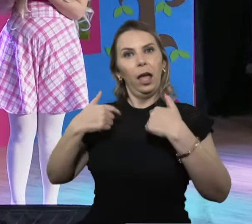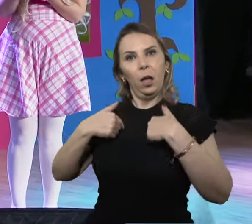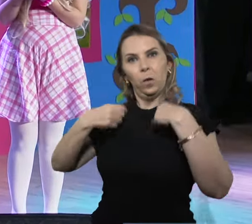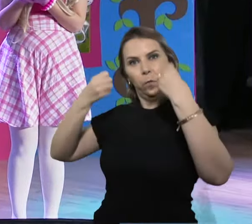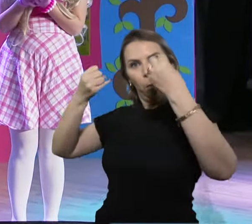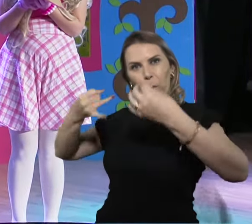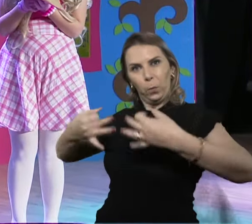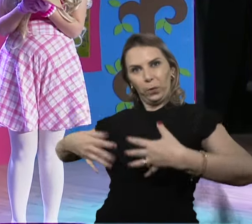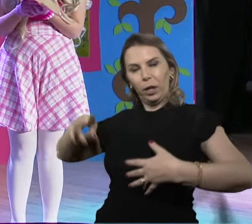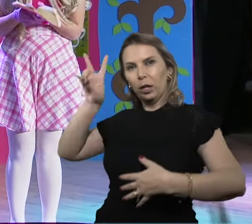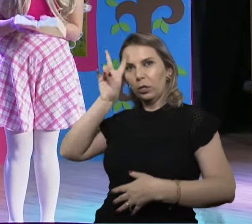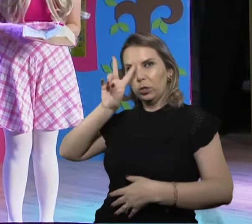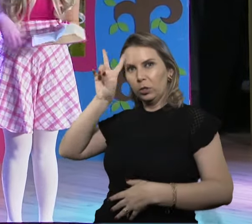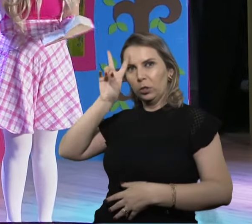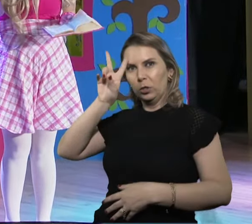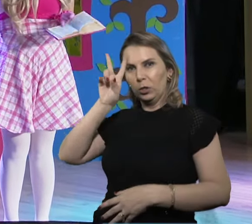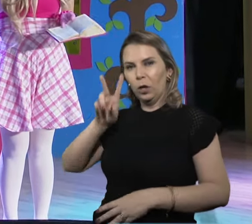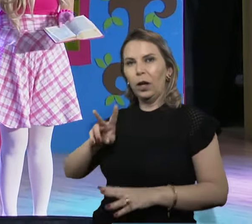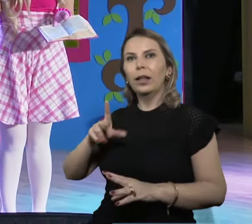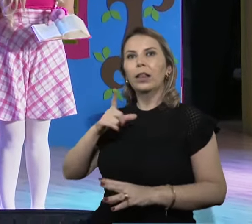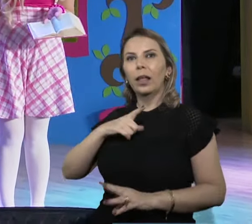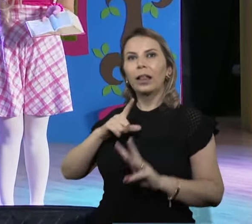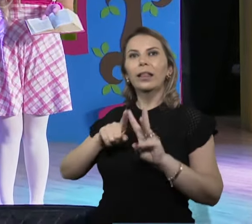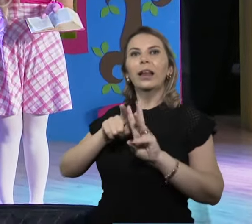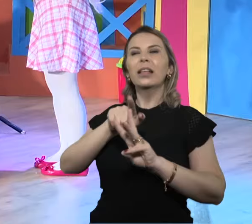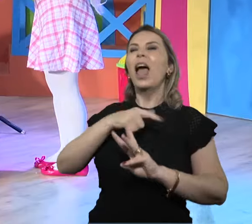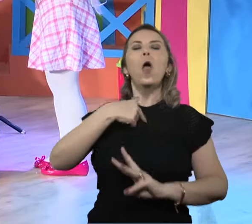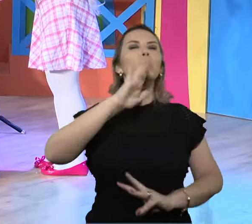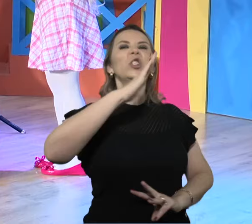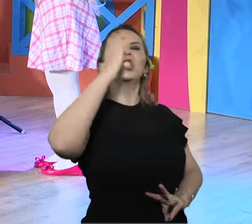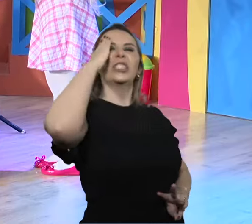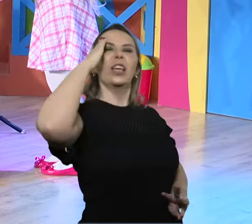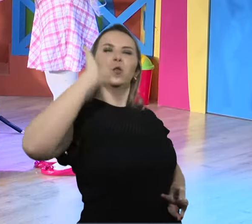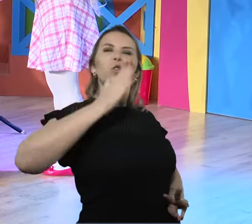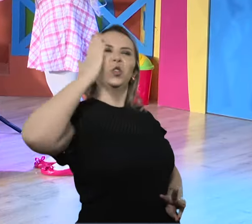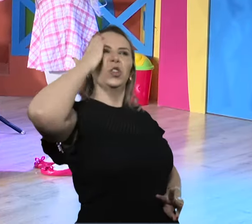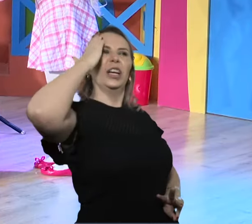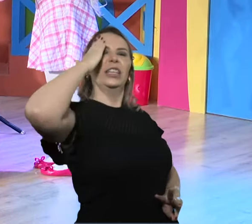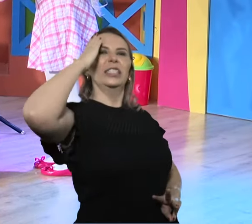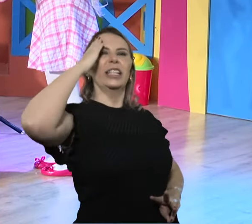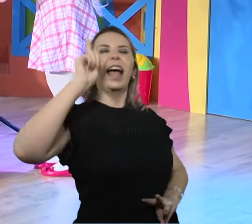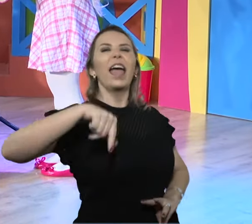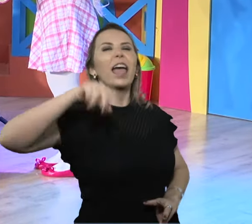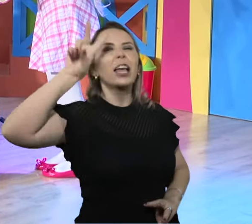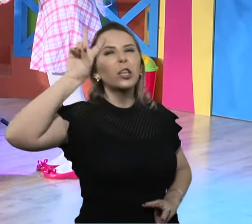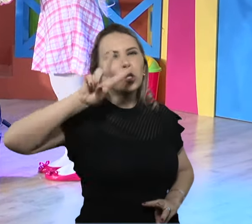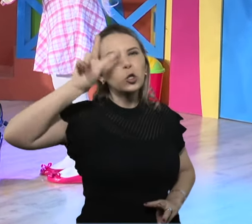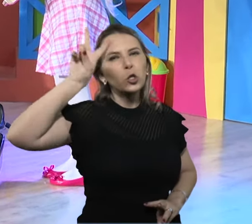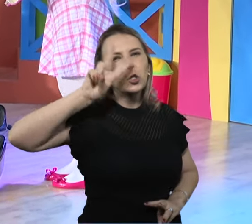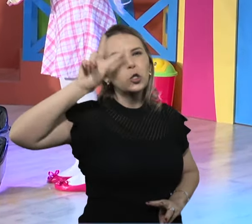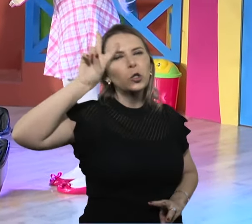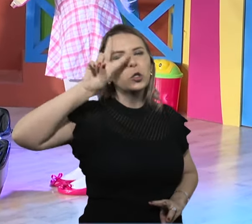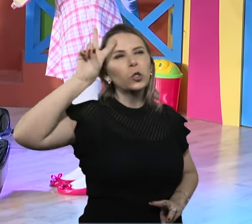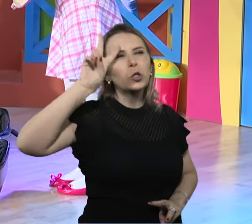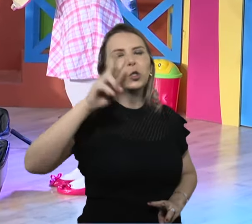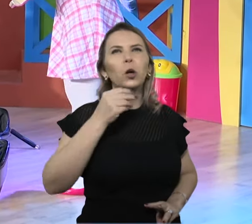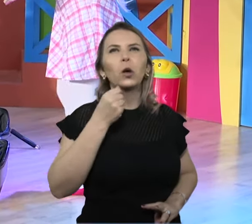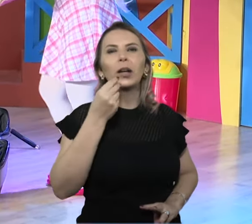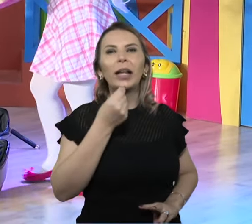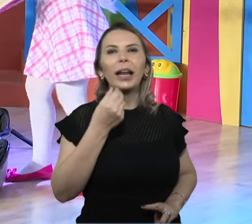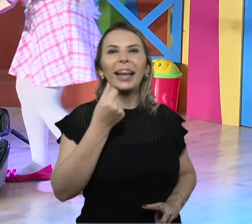Ó, eu vou contar a história de três... Eu sei. É a